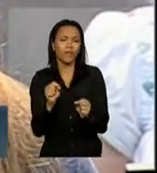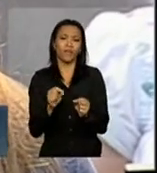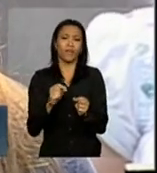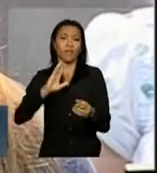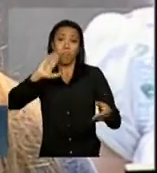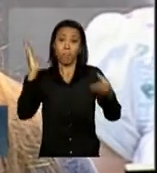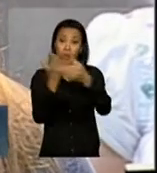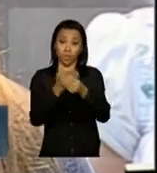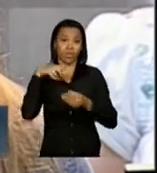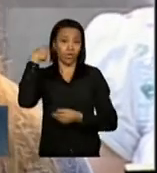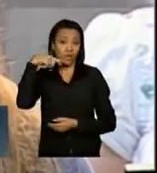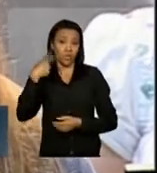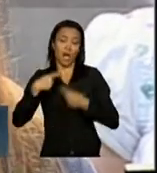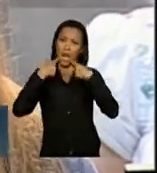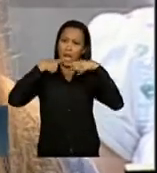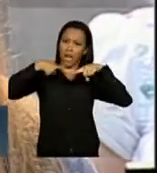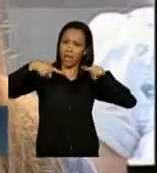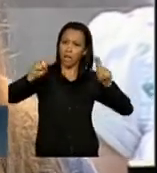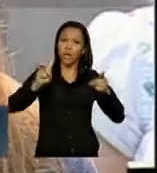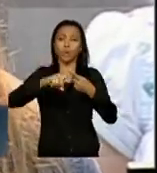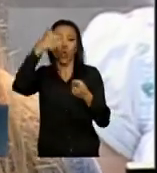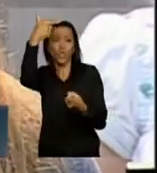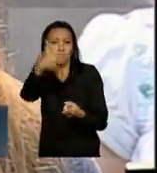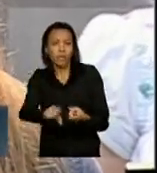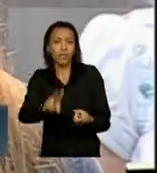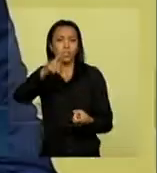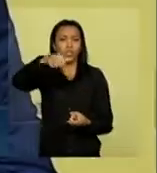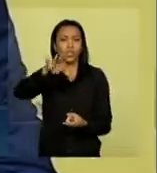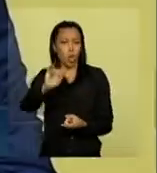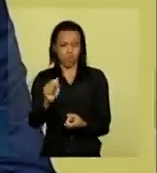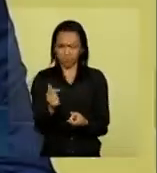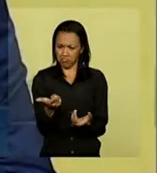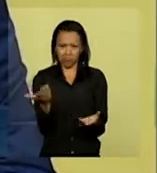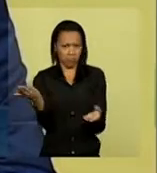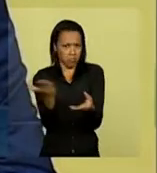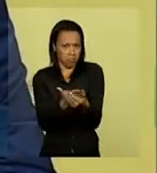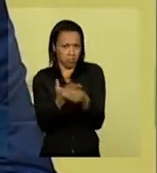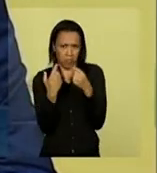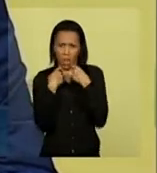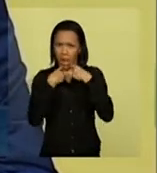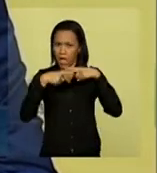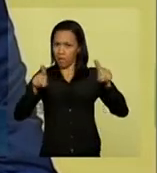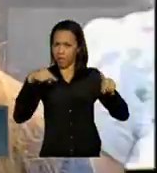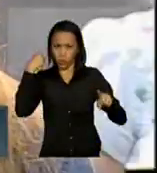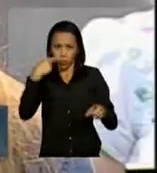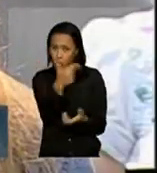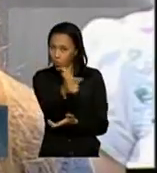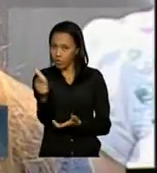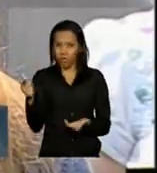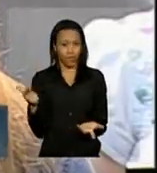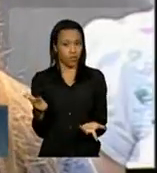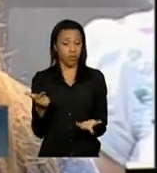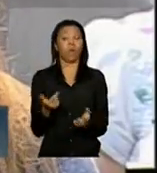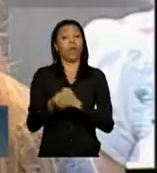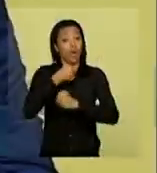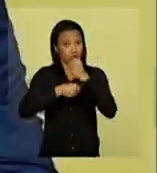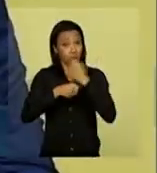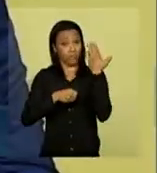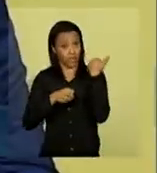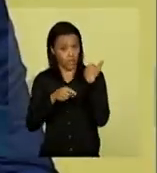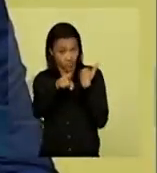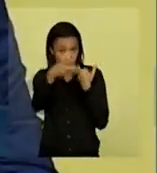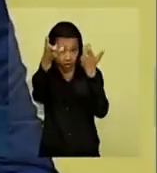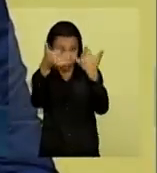ações judiciais contestando pedindo revisão da nota nenhuma ação até o momento mas esse prazo como passado